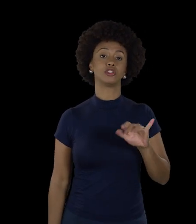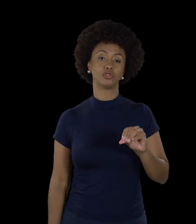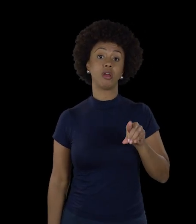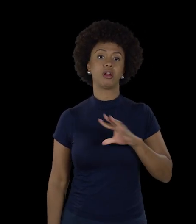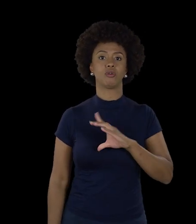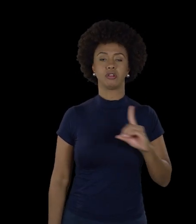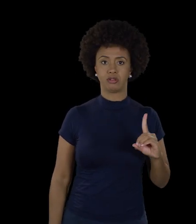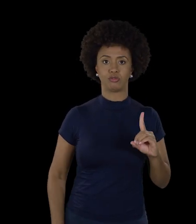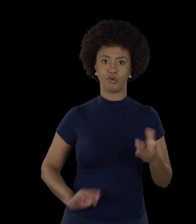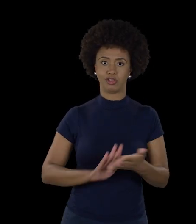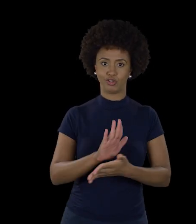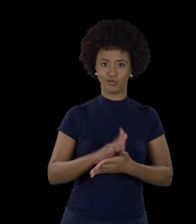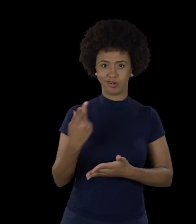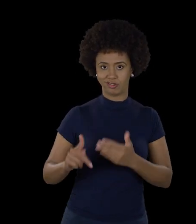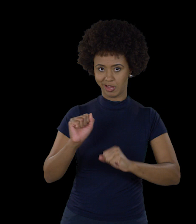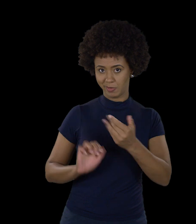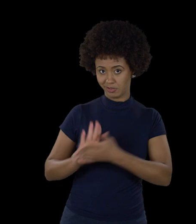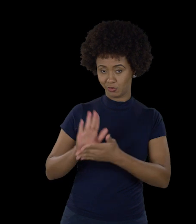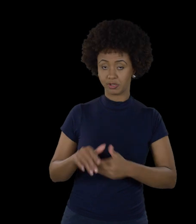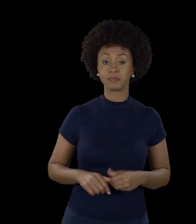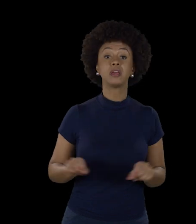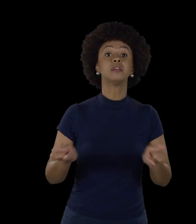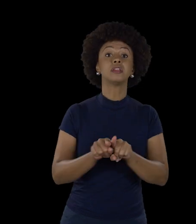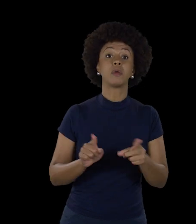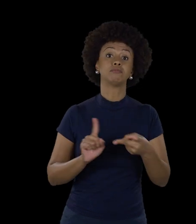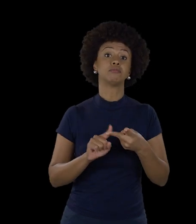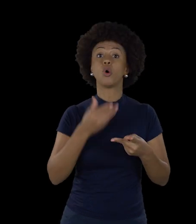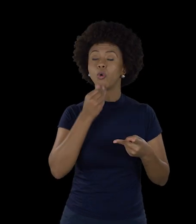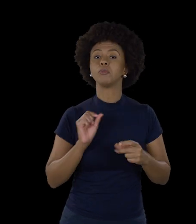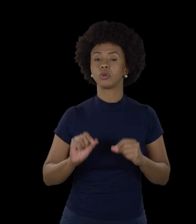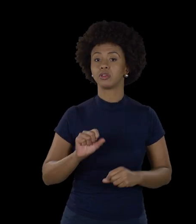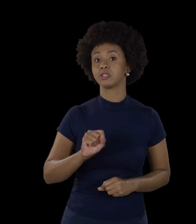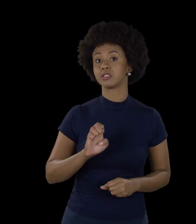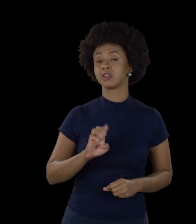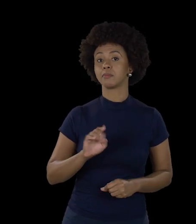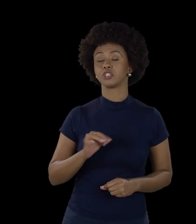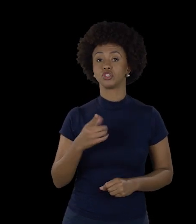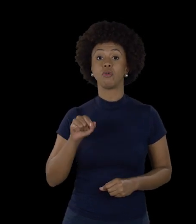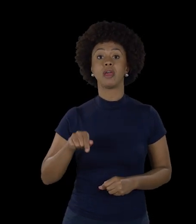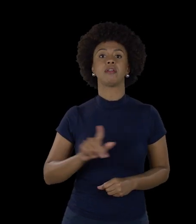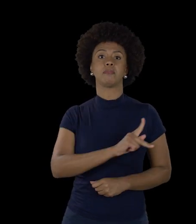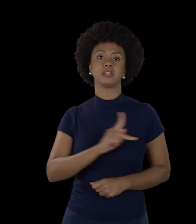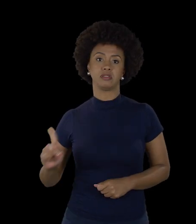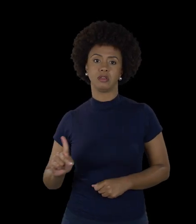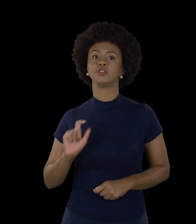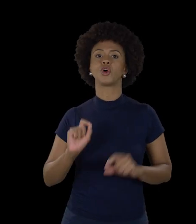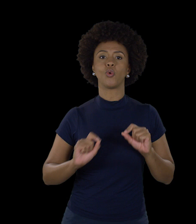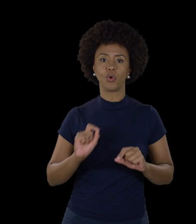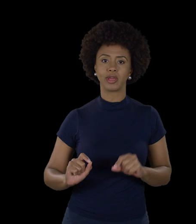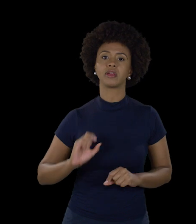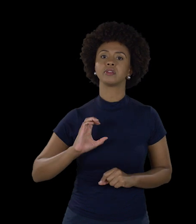Vista Cultural, e o Sebastião Alves, que é presidente da CPN, a Associação Capixaba do